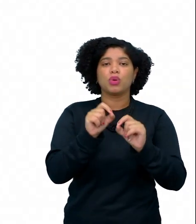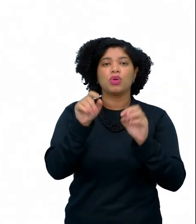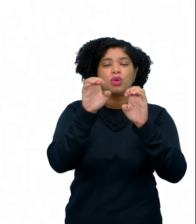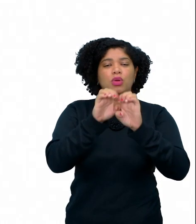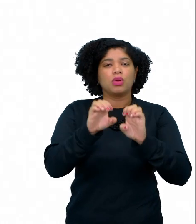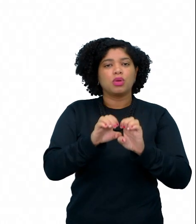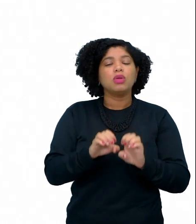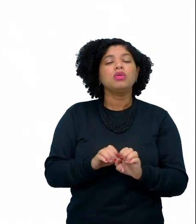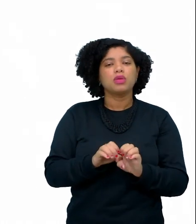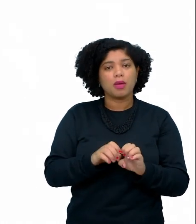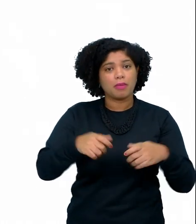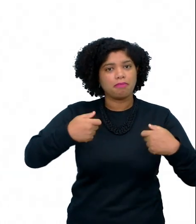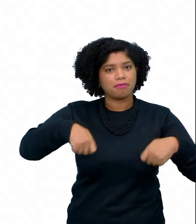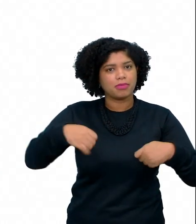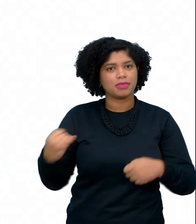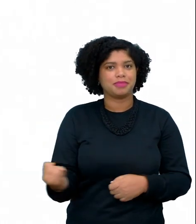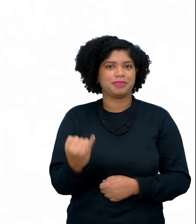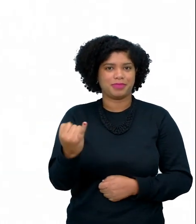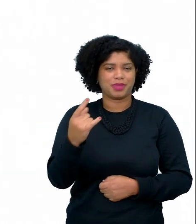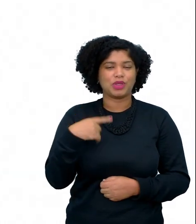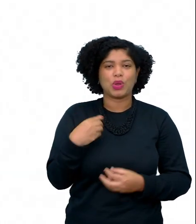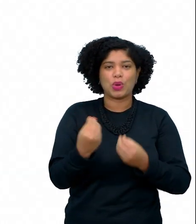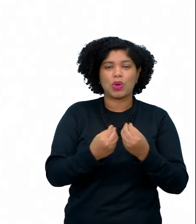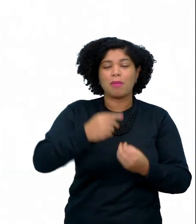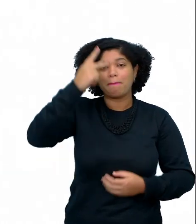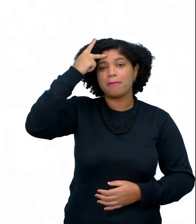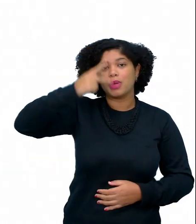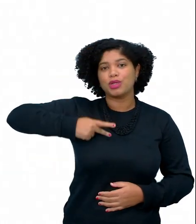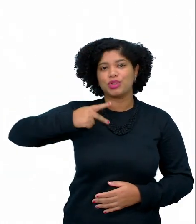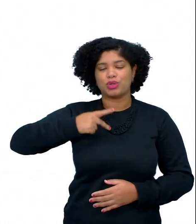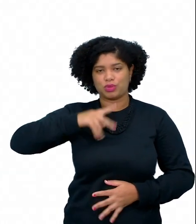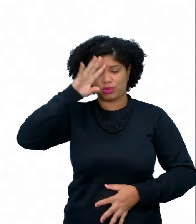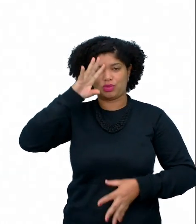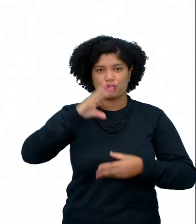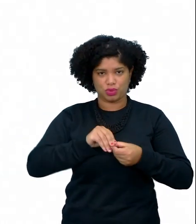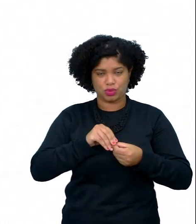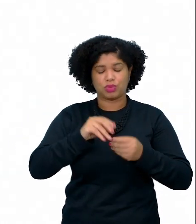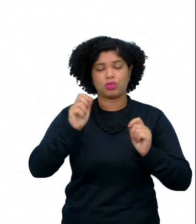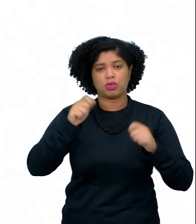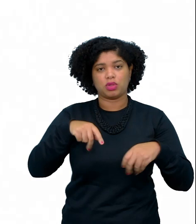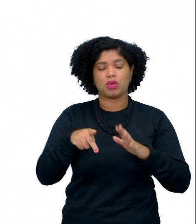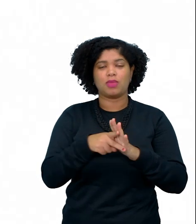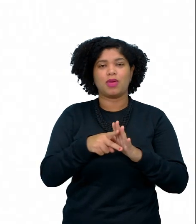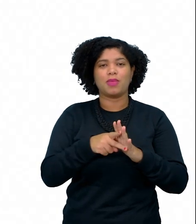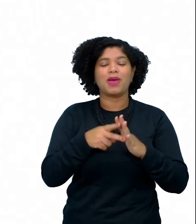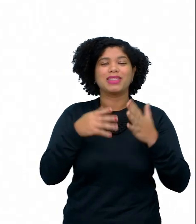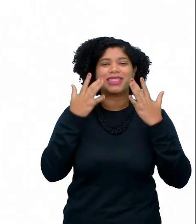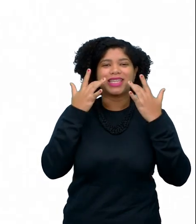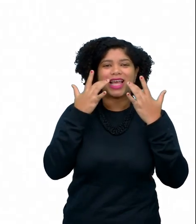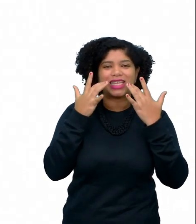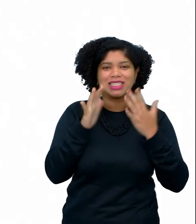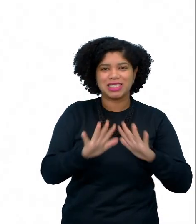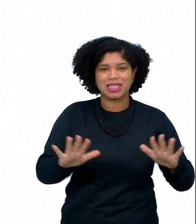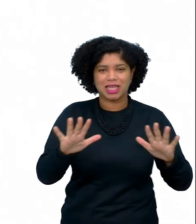as histórias por meio de rúbricas que irão orientar tanto na produção das cenas, quanto na atuação dos